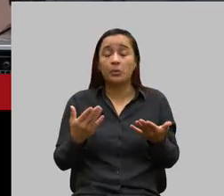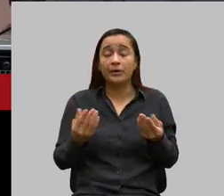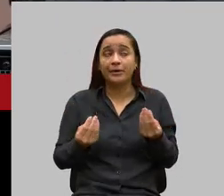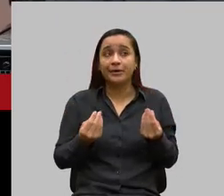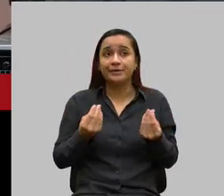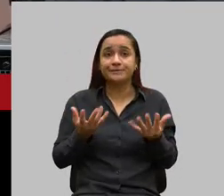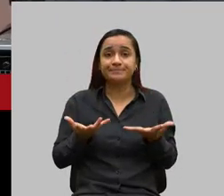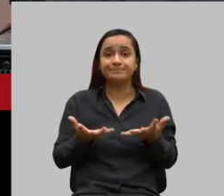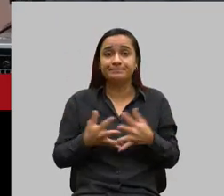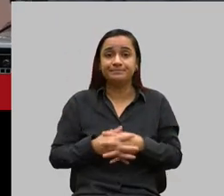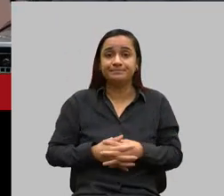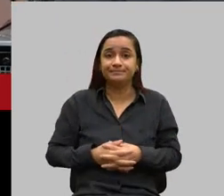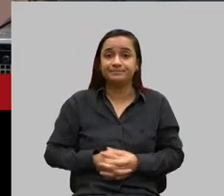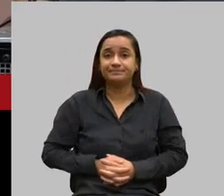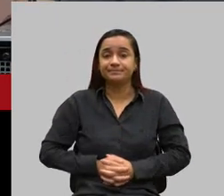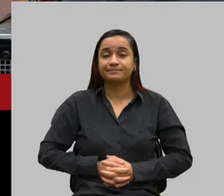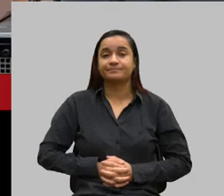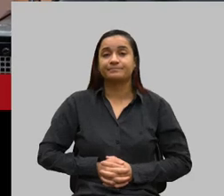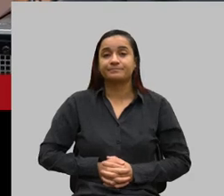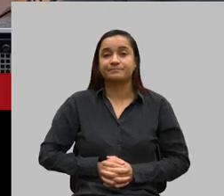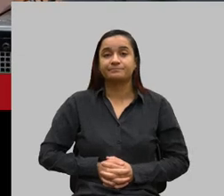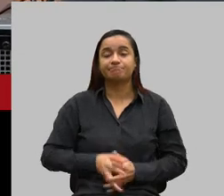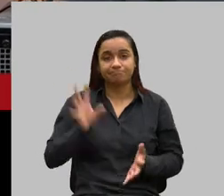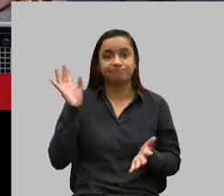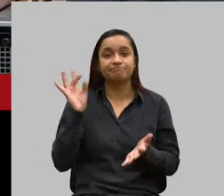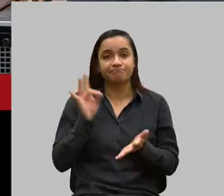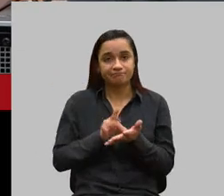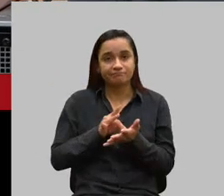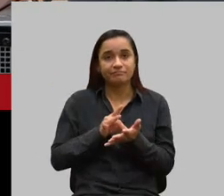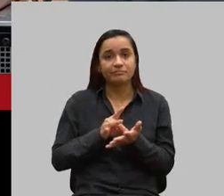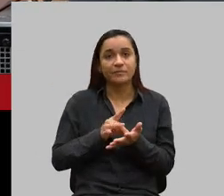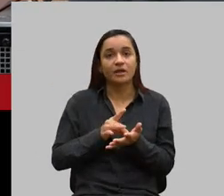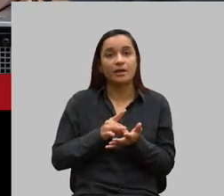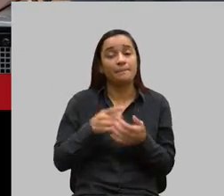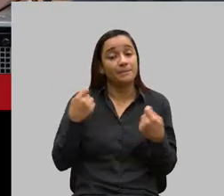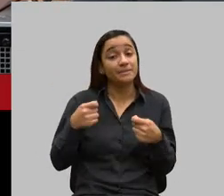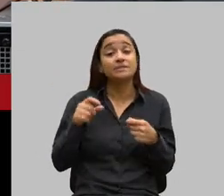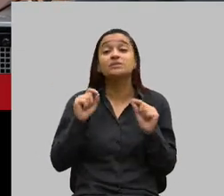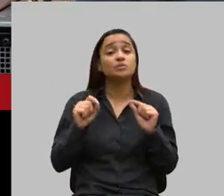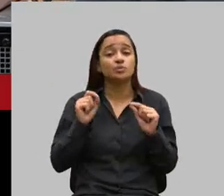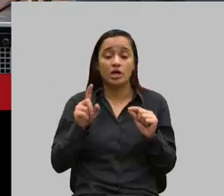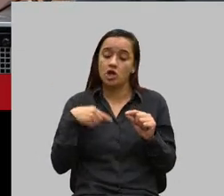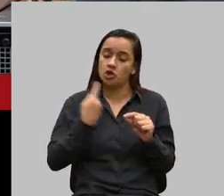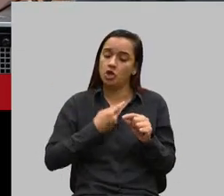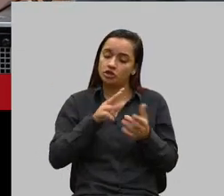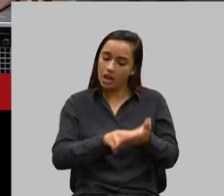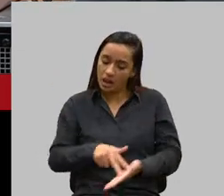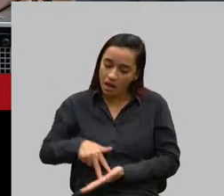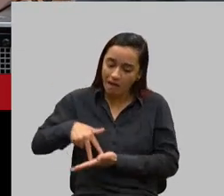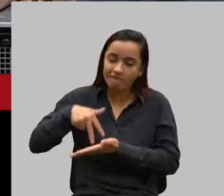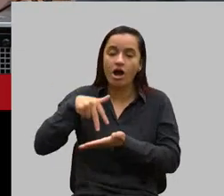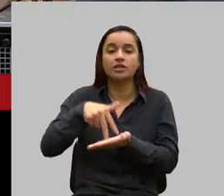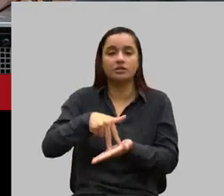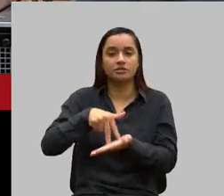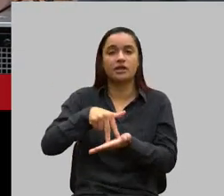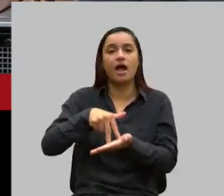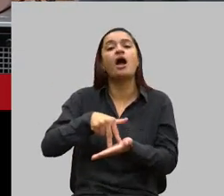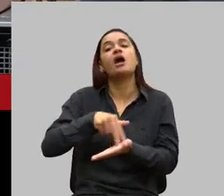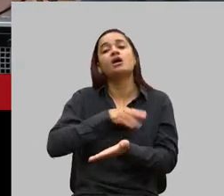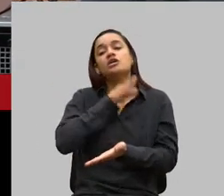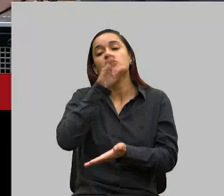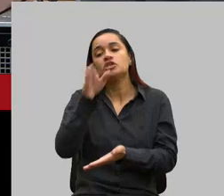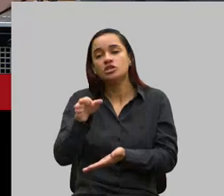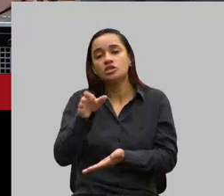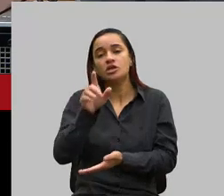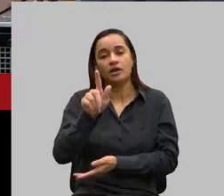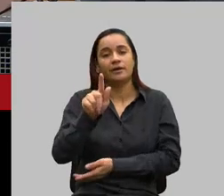eh é realmente levantar da cadeira e até on tá do gabinete a gente vai